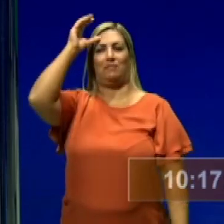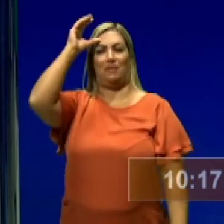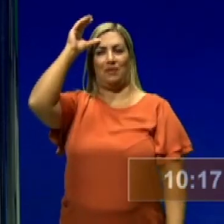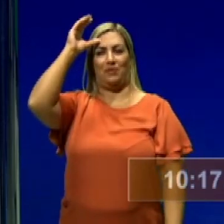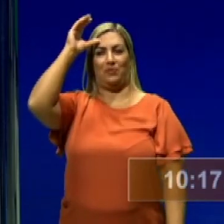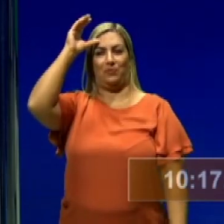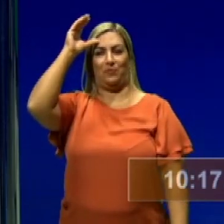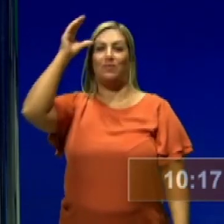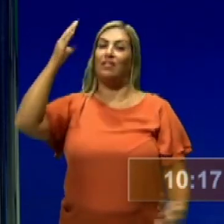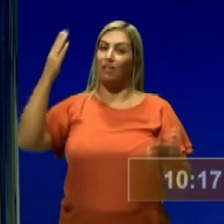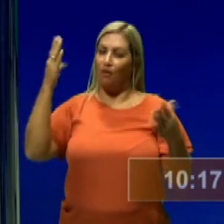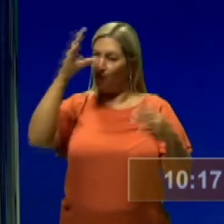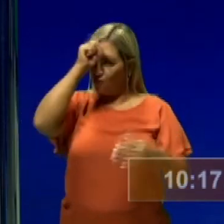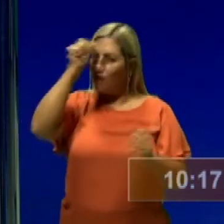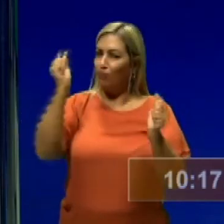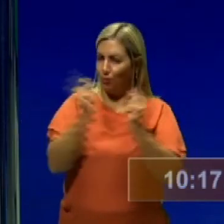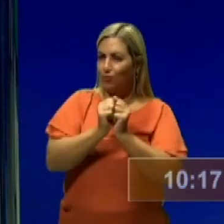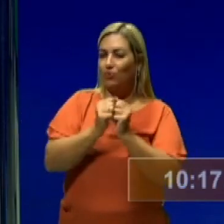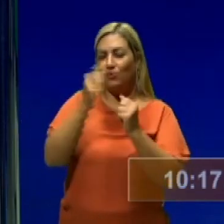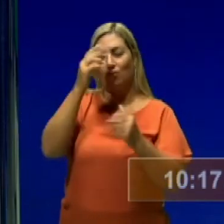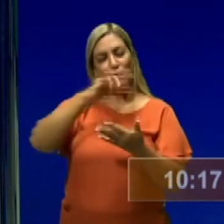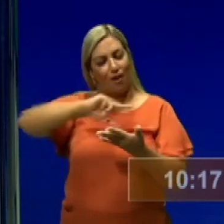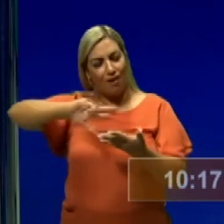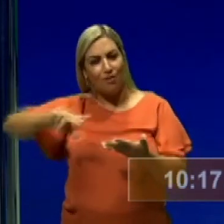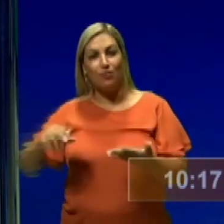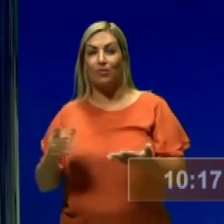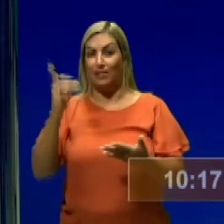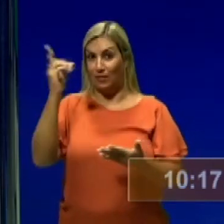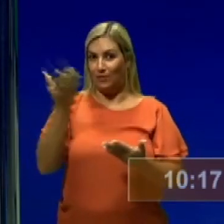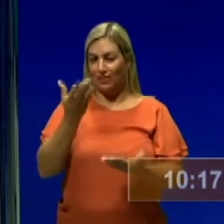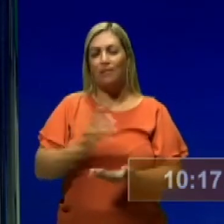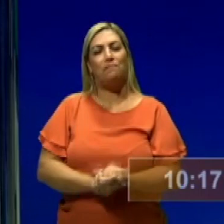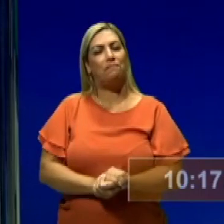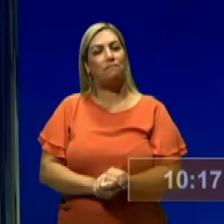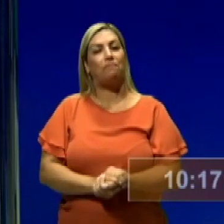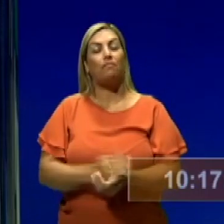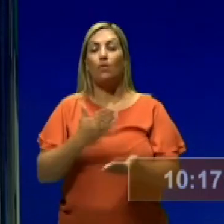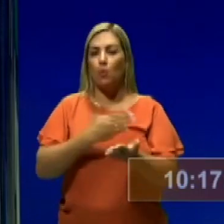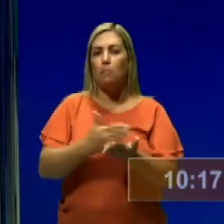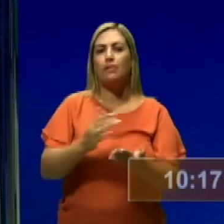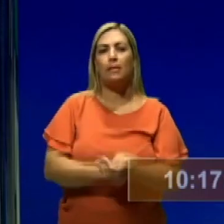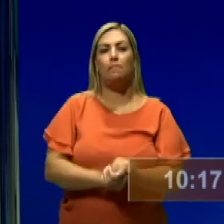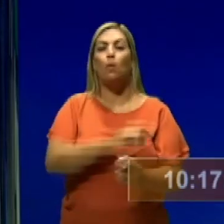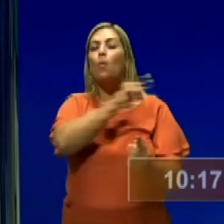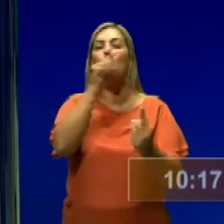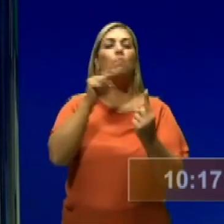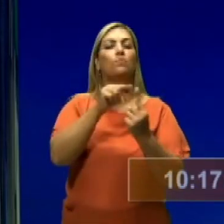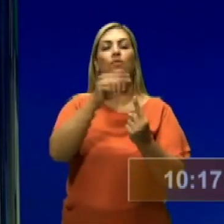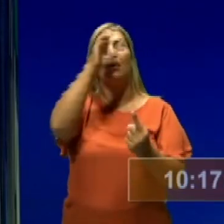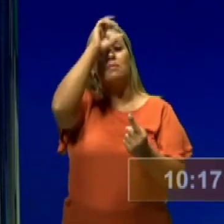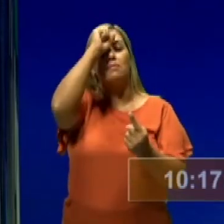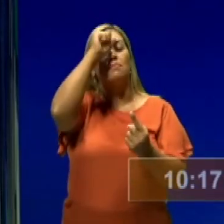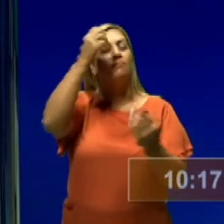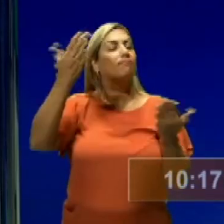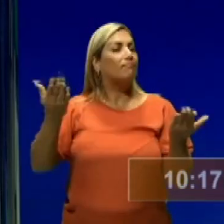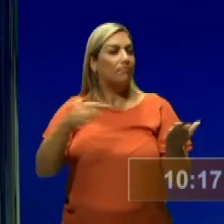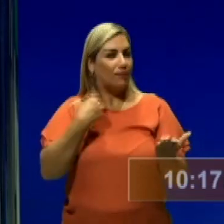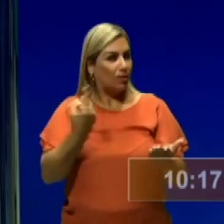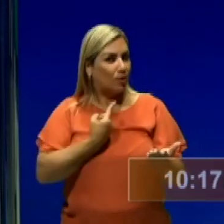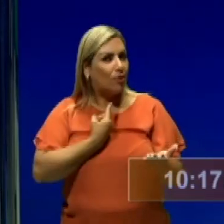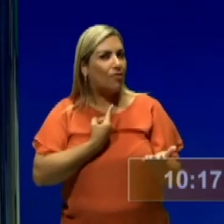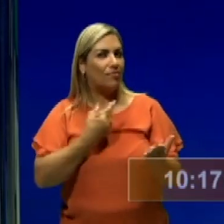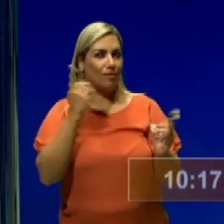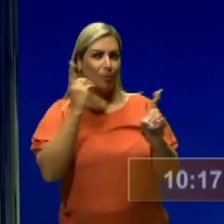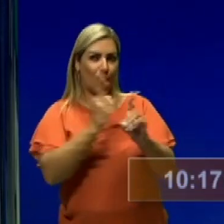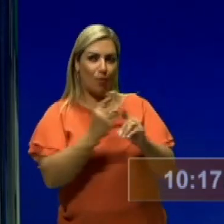fica comigo que a gente vai aprender muita coisa hoje se deus quiser vamos lá qual que é o expectativa de aprendizagem para